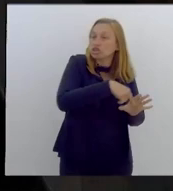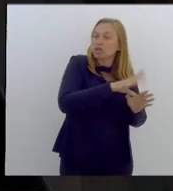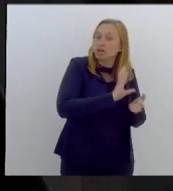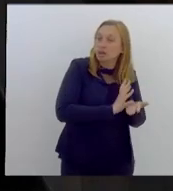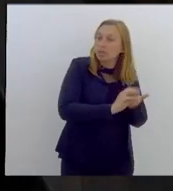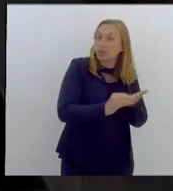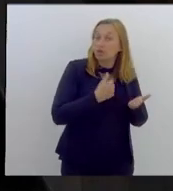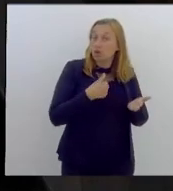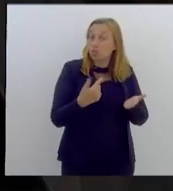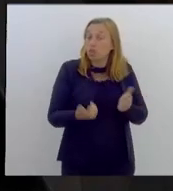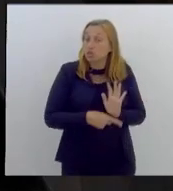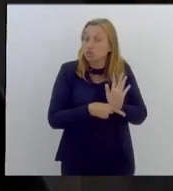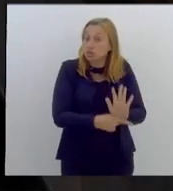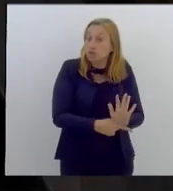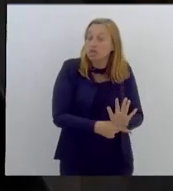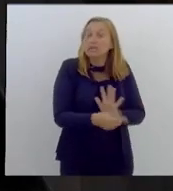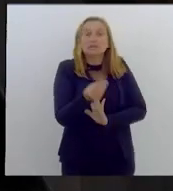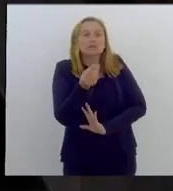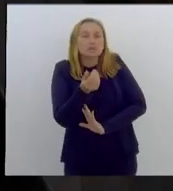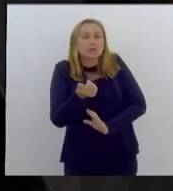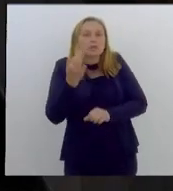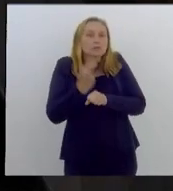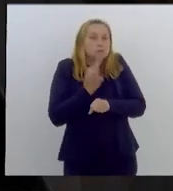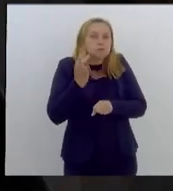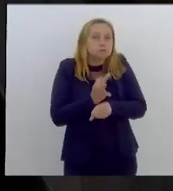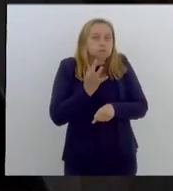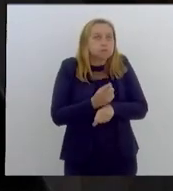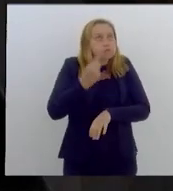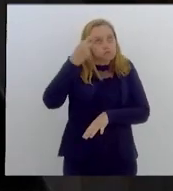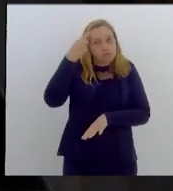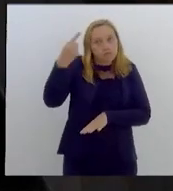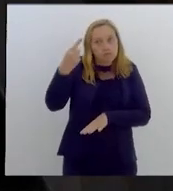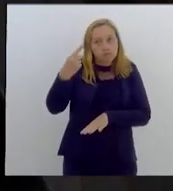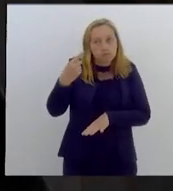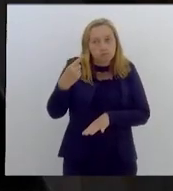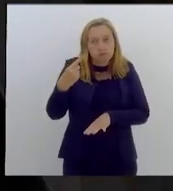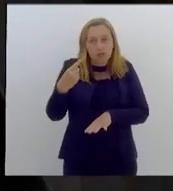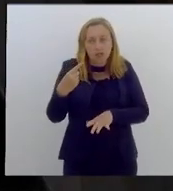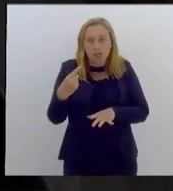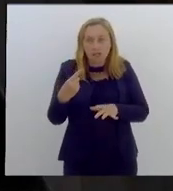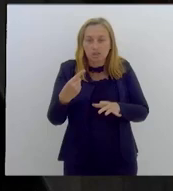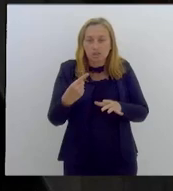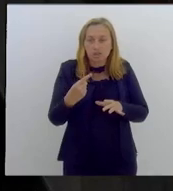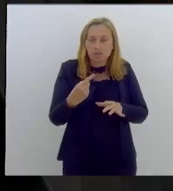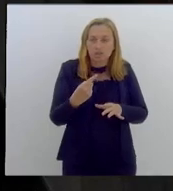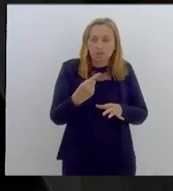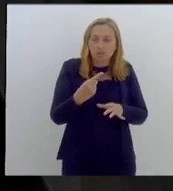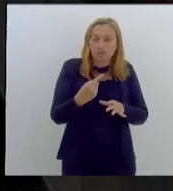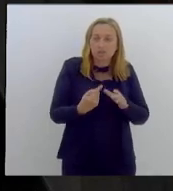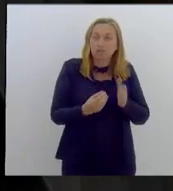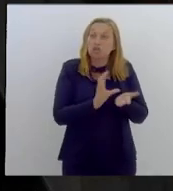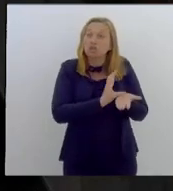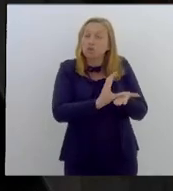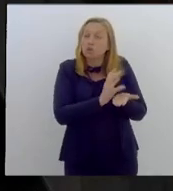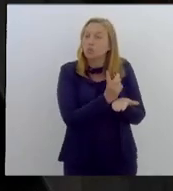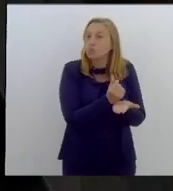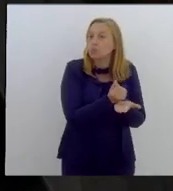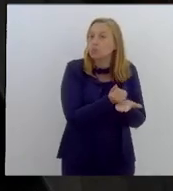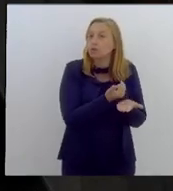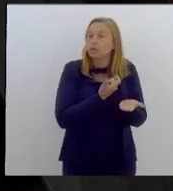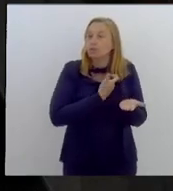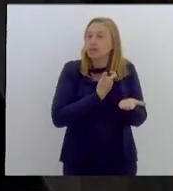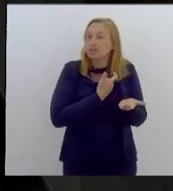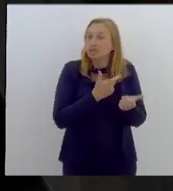colaborei, tentando inventar recursos possíveis para crescer